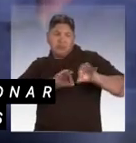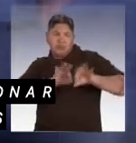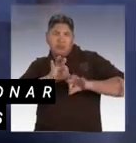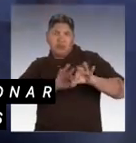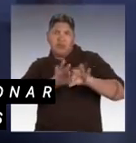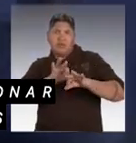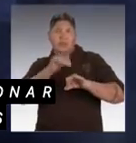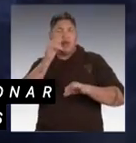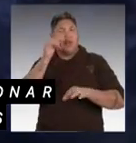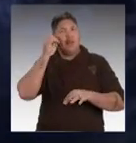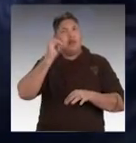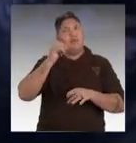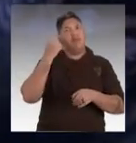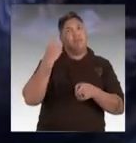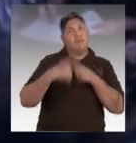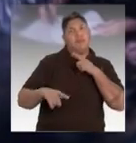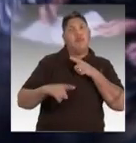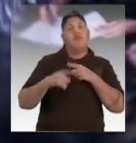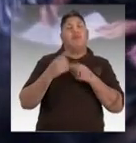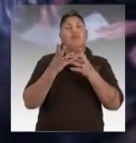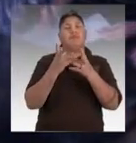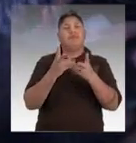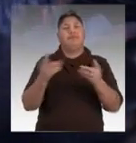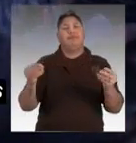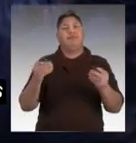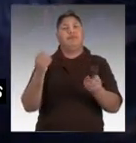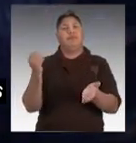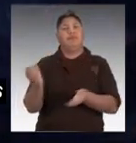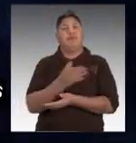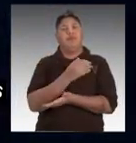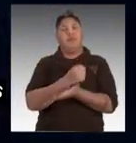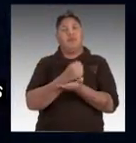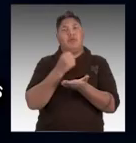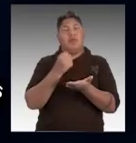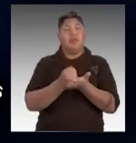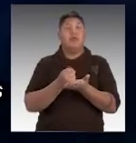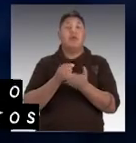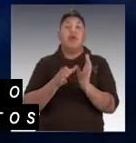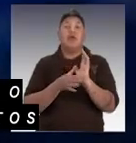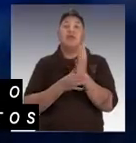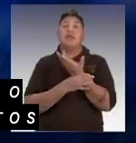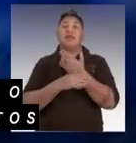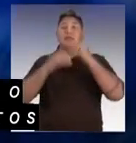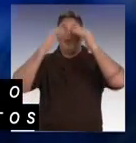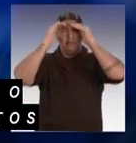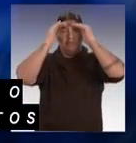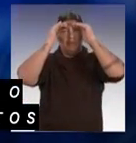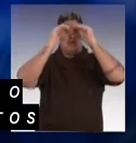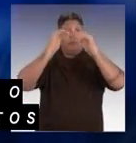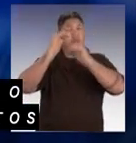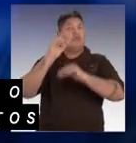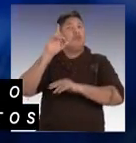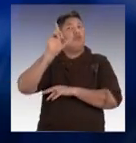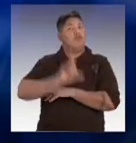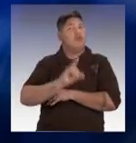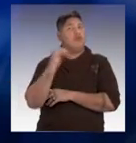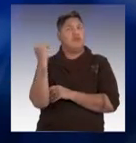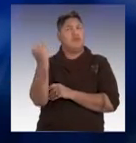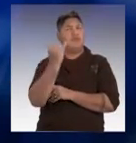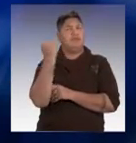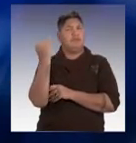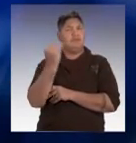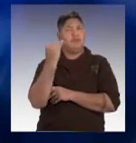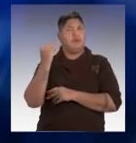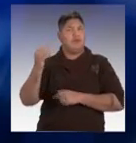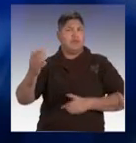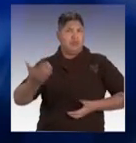e coordenar ações para coibir a precarização das novas formas de contratação e, assim, garantir o respeito aos direitos